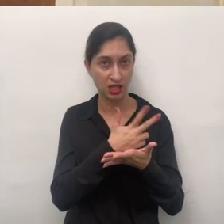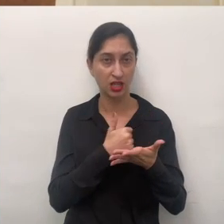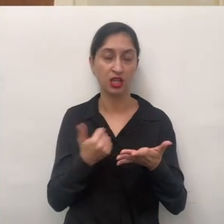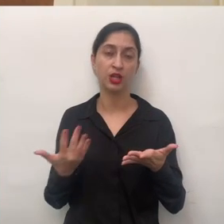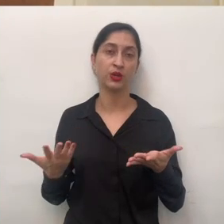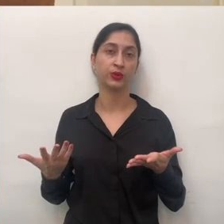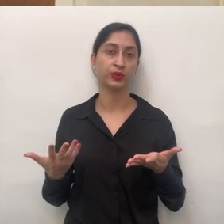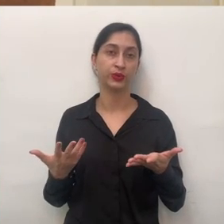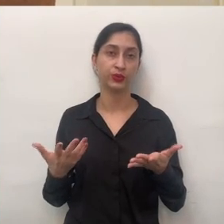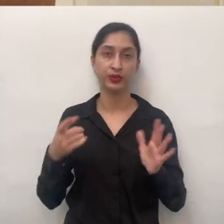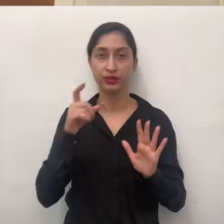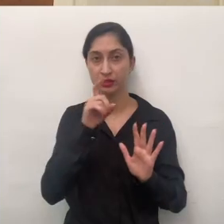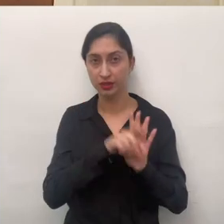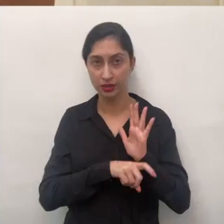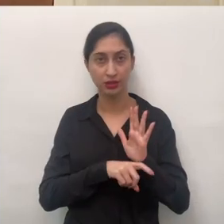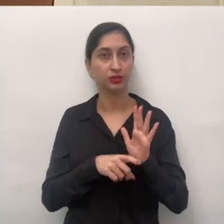texto,